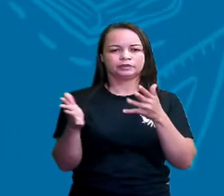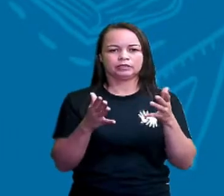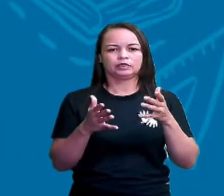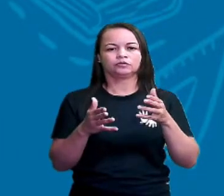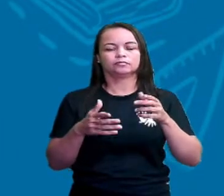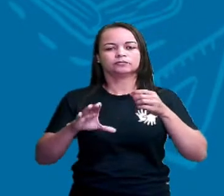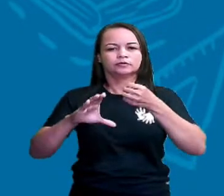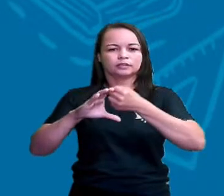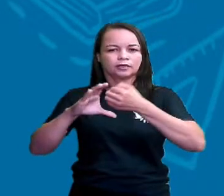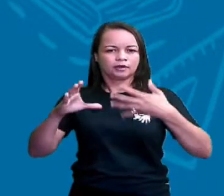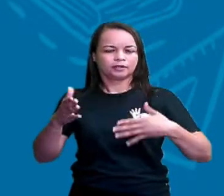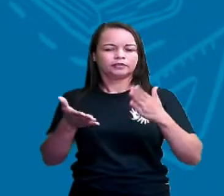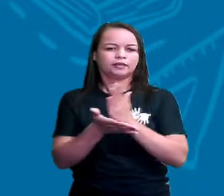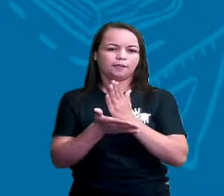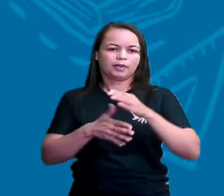certo?